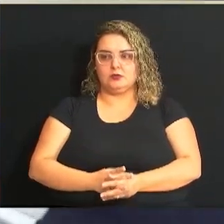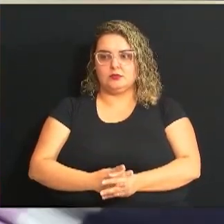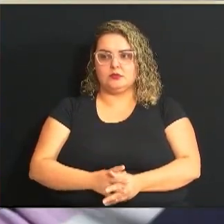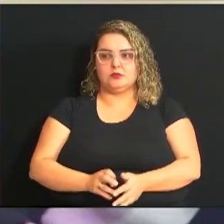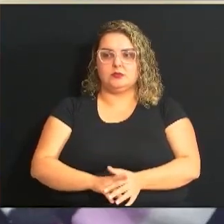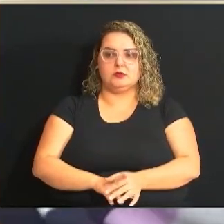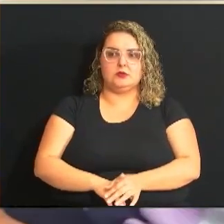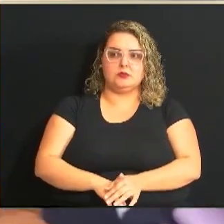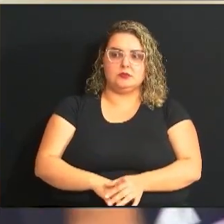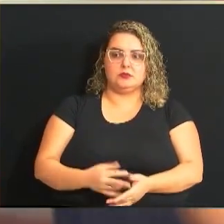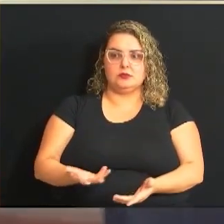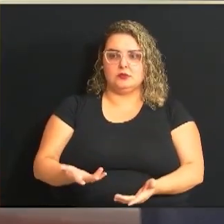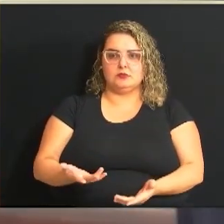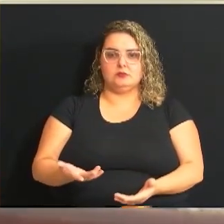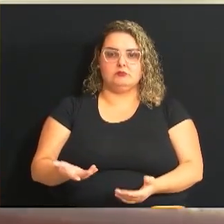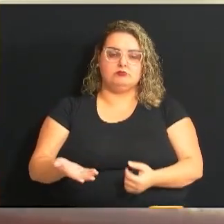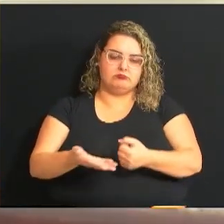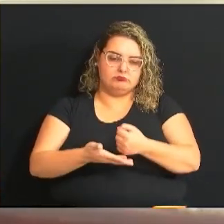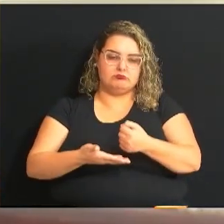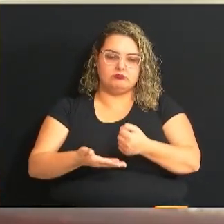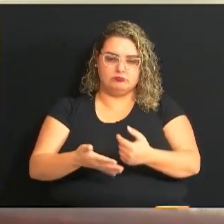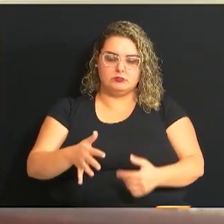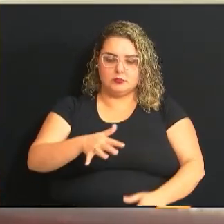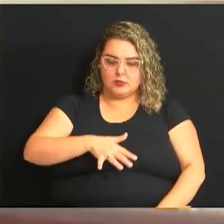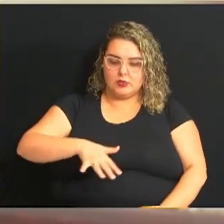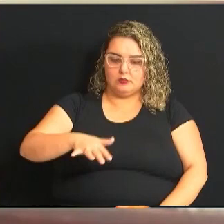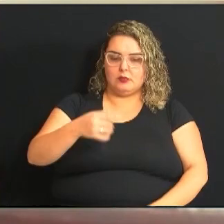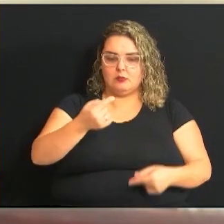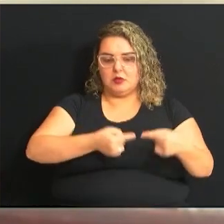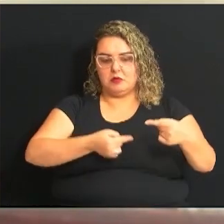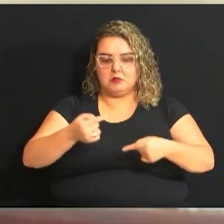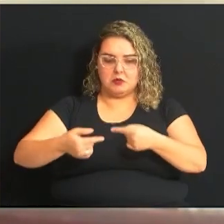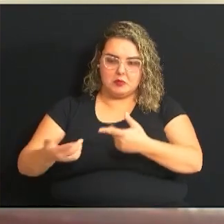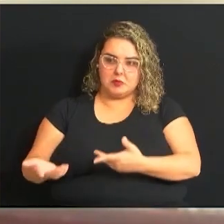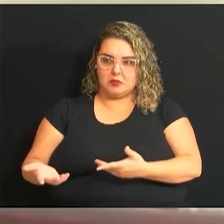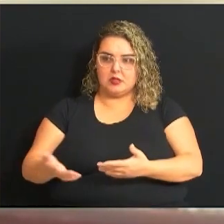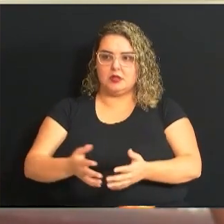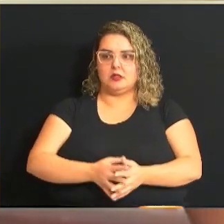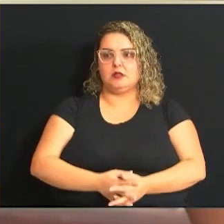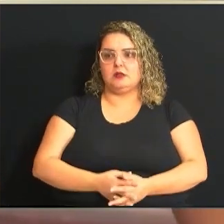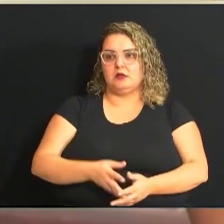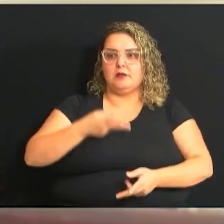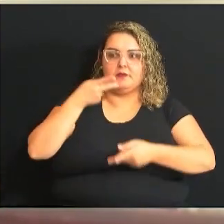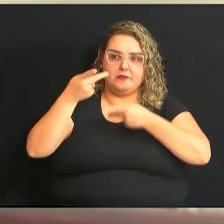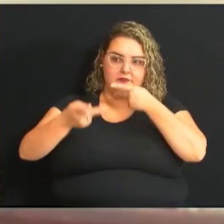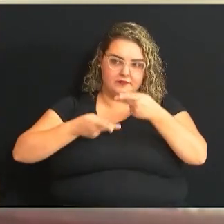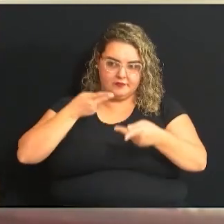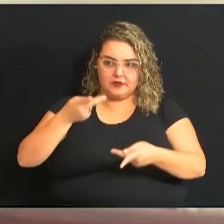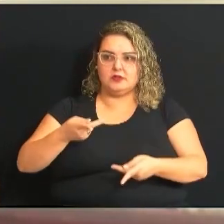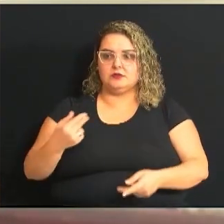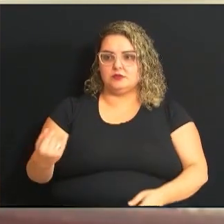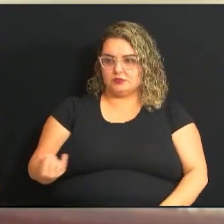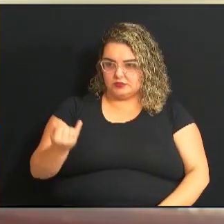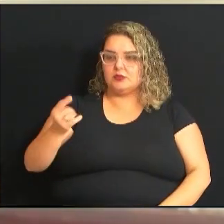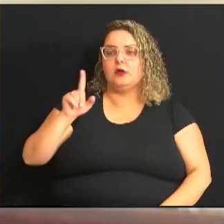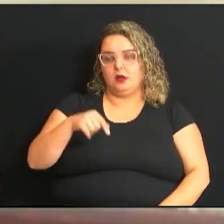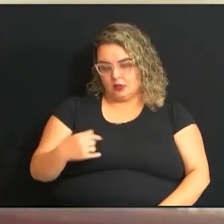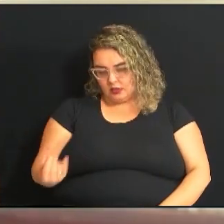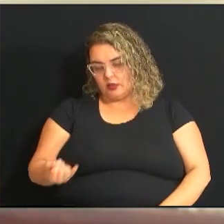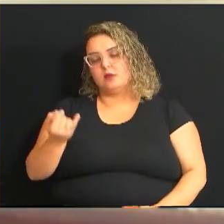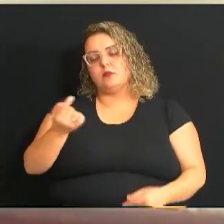Não adianta a gente ficar muito no campo do discurso, falando da importância, que